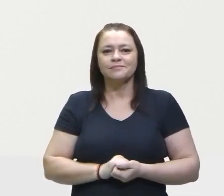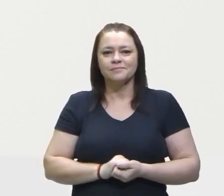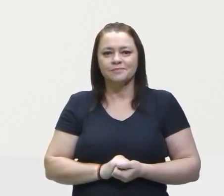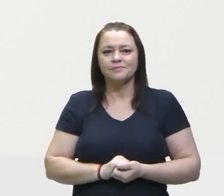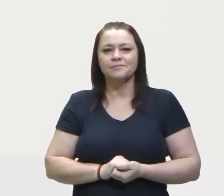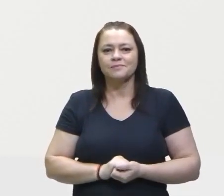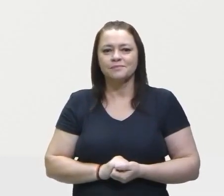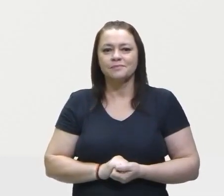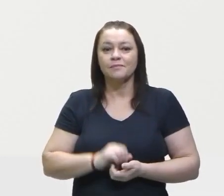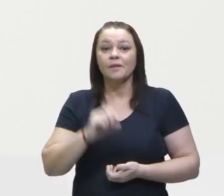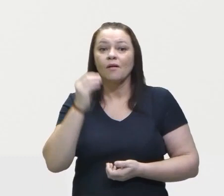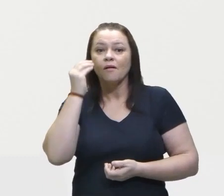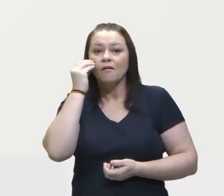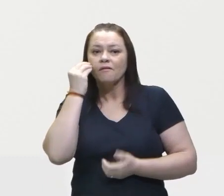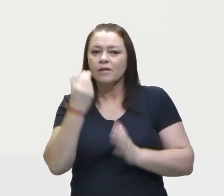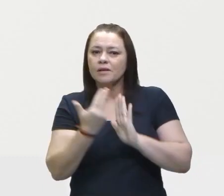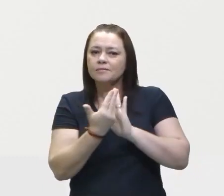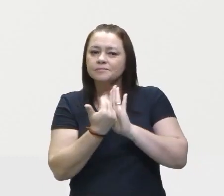11h30, tá?